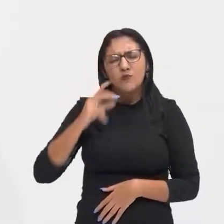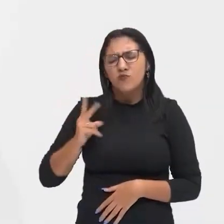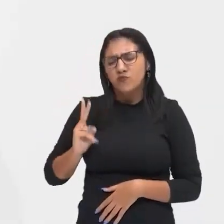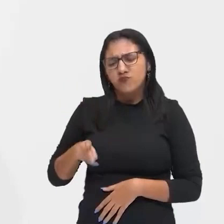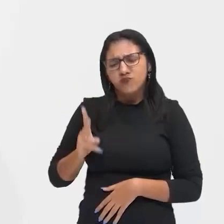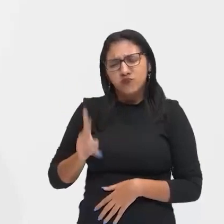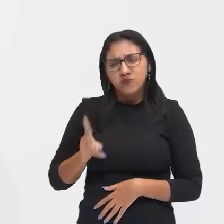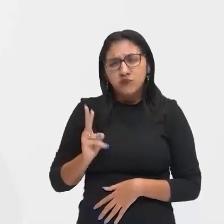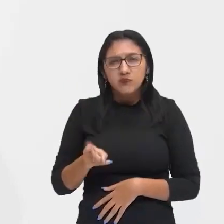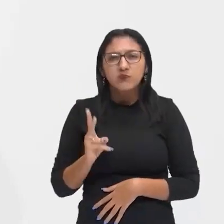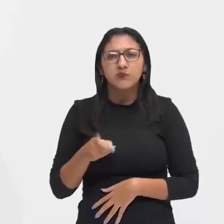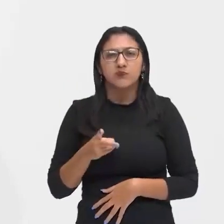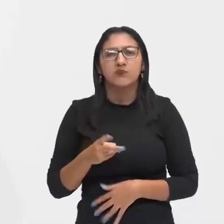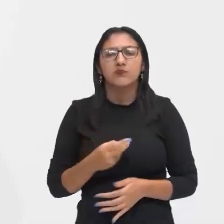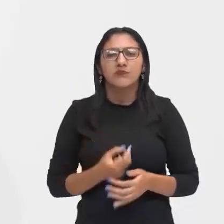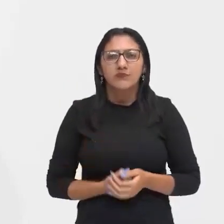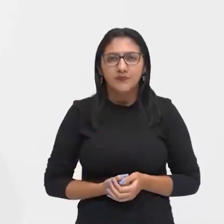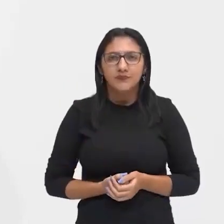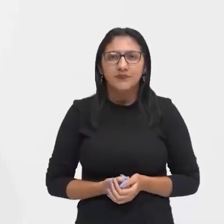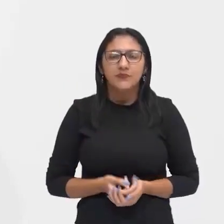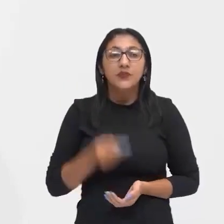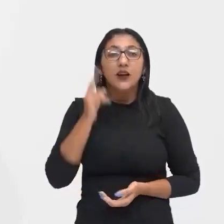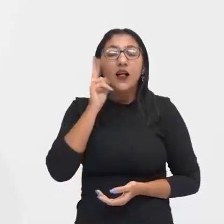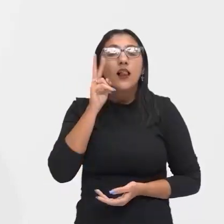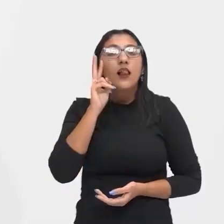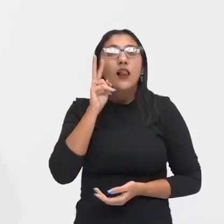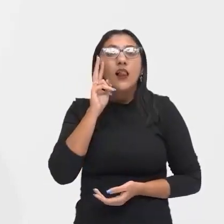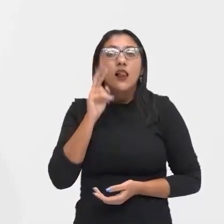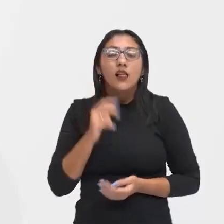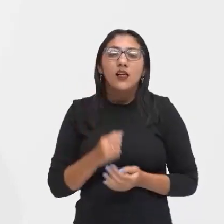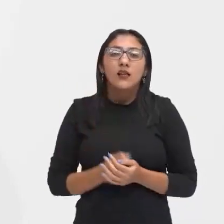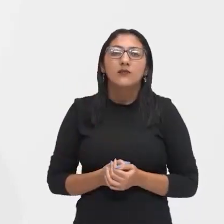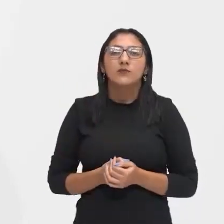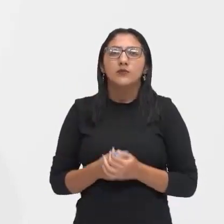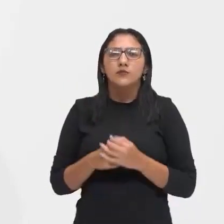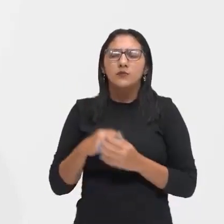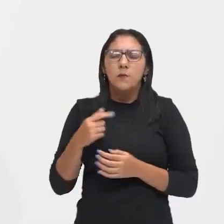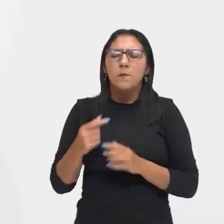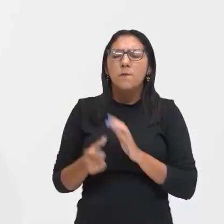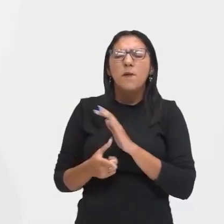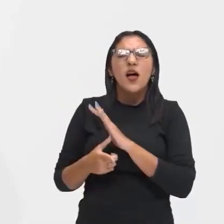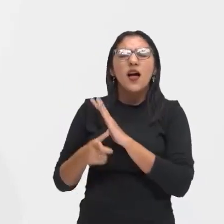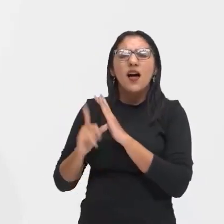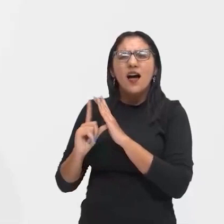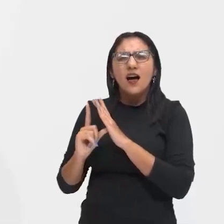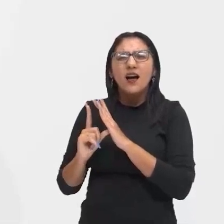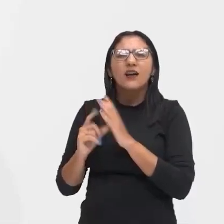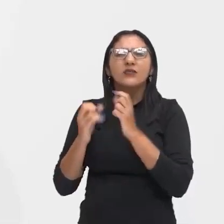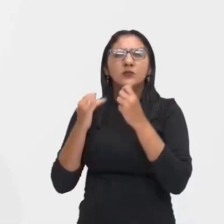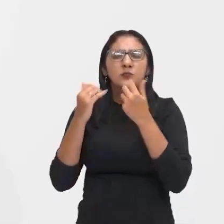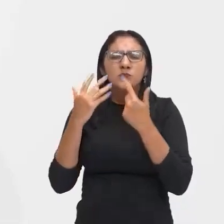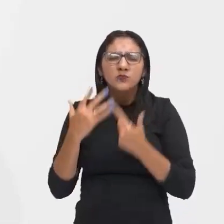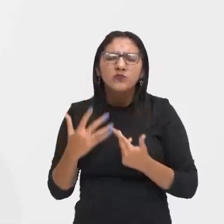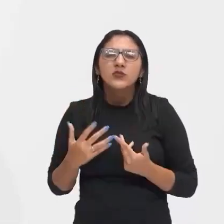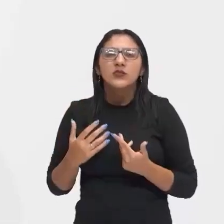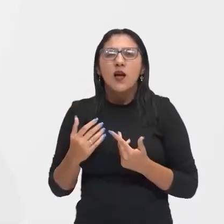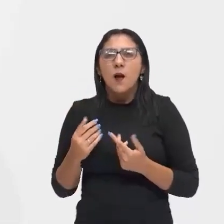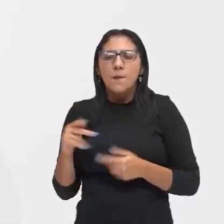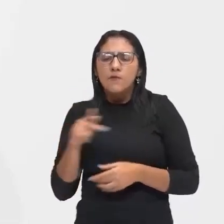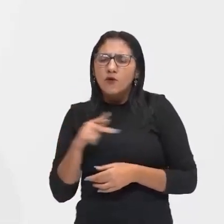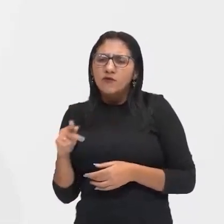lembram que eu falei para vocês que lá na roda de conversa com os meus professores,